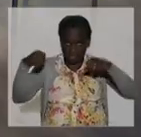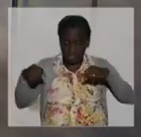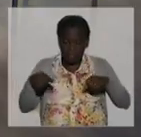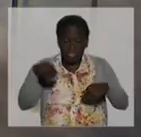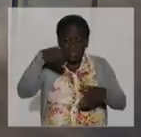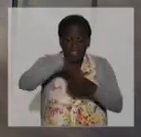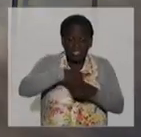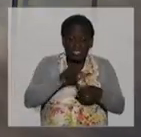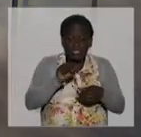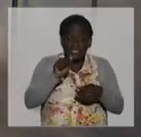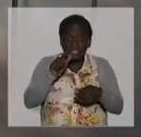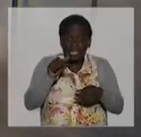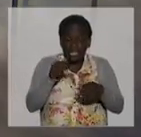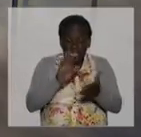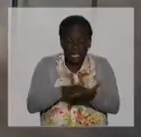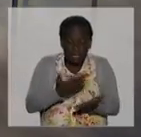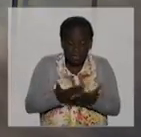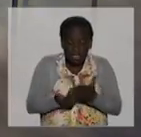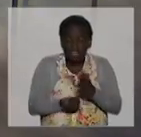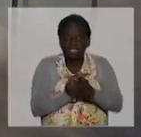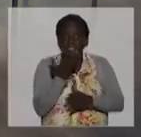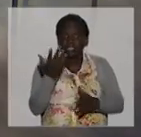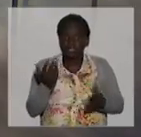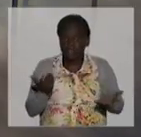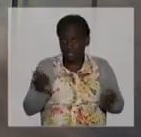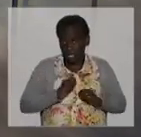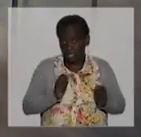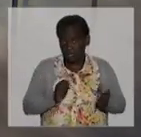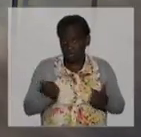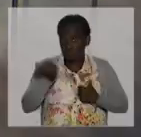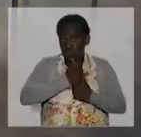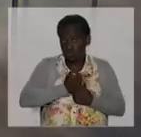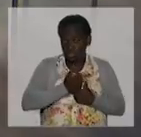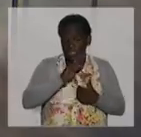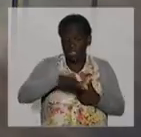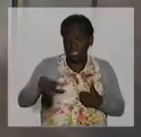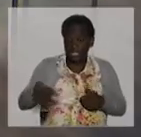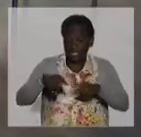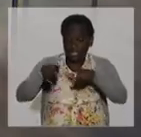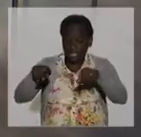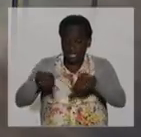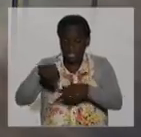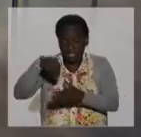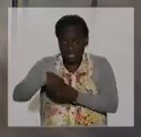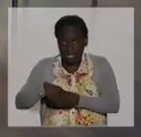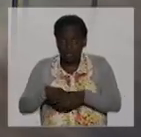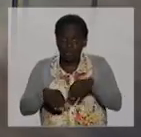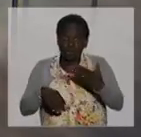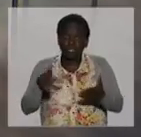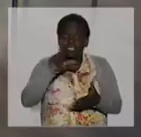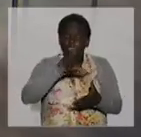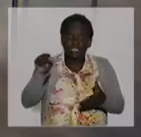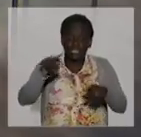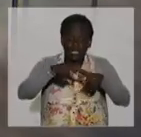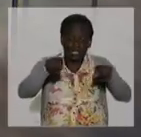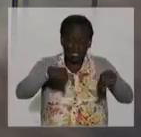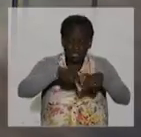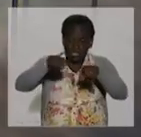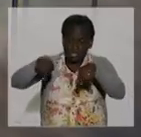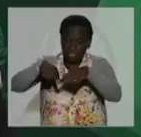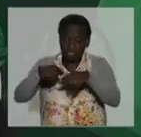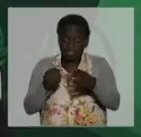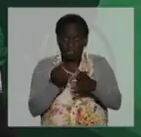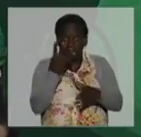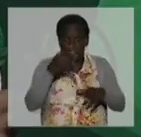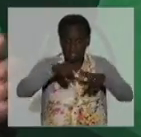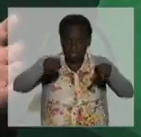consegue fazer numa quadra? Para você botar 20 crianças numa aula ou você bota 100 montando 4 salas de